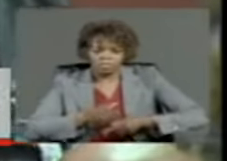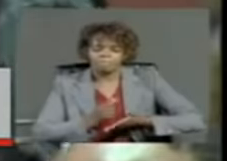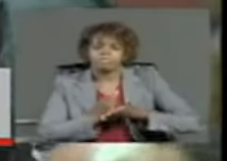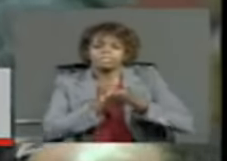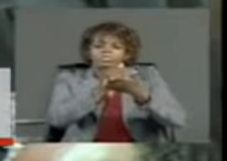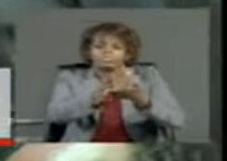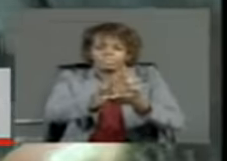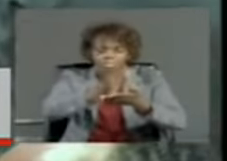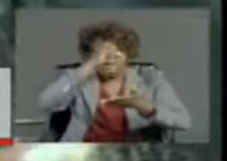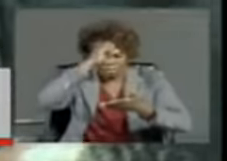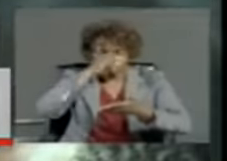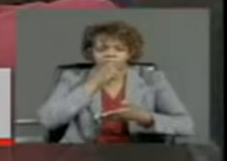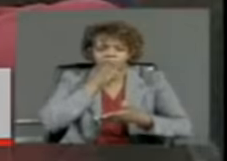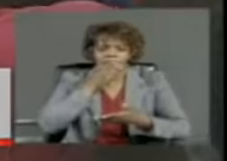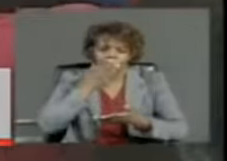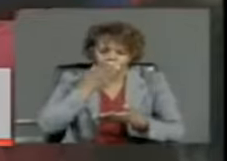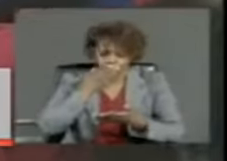obrigado.